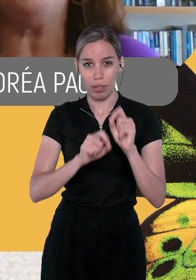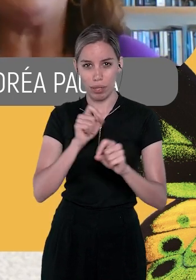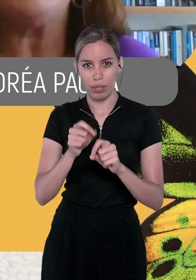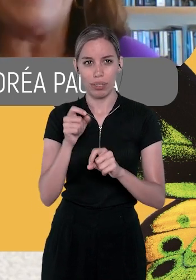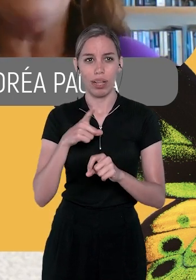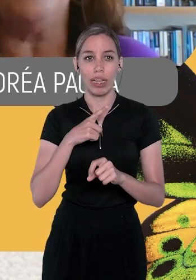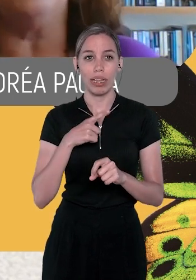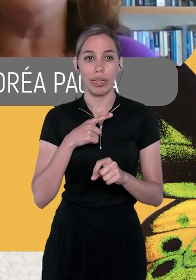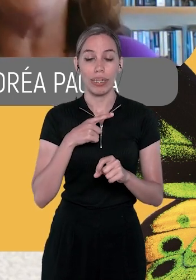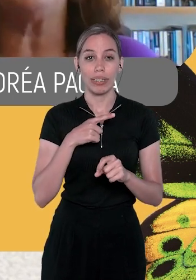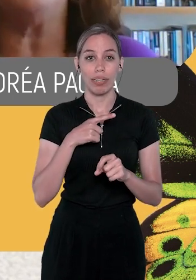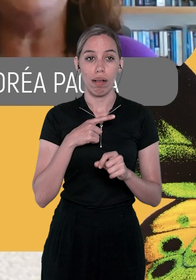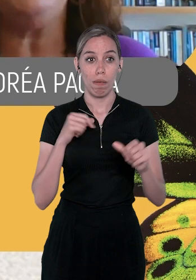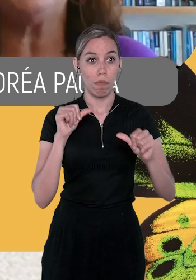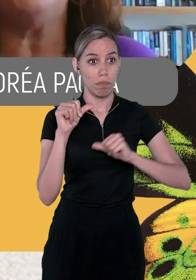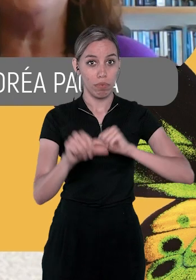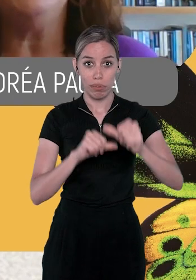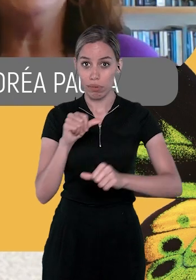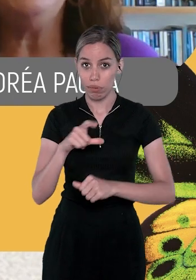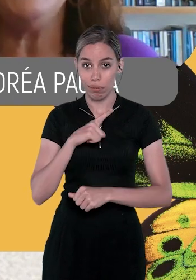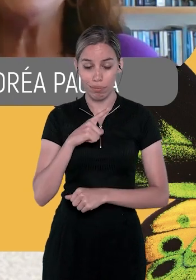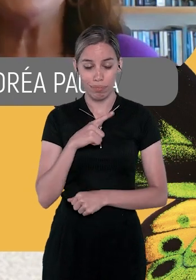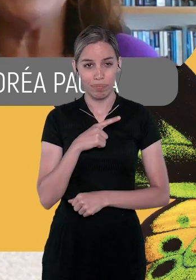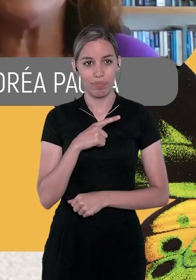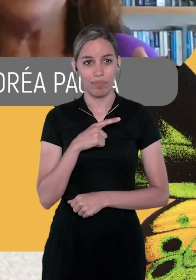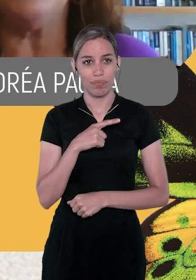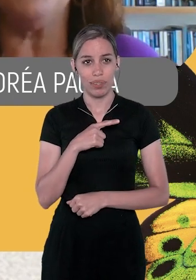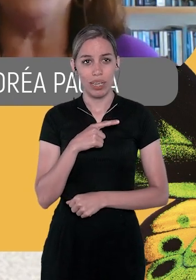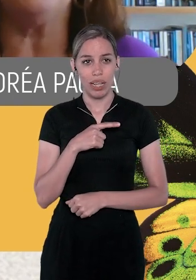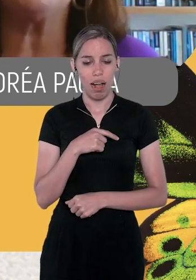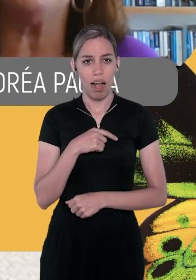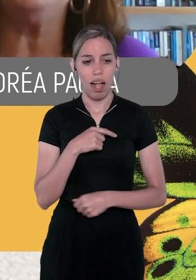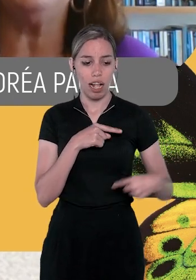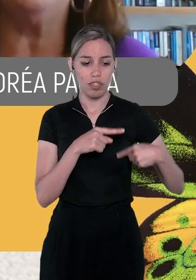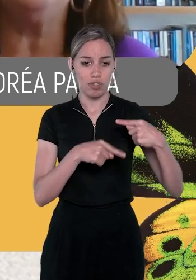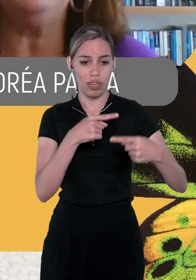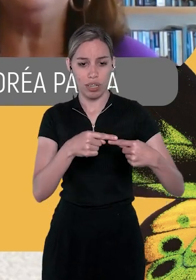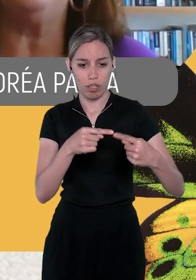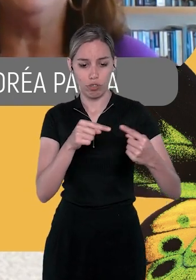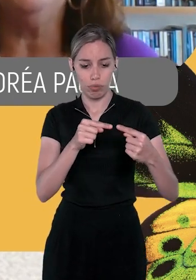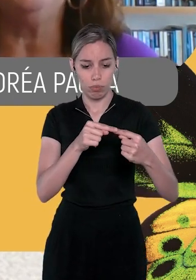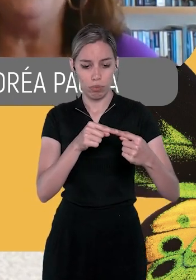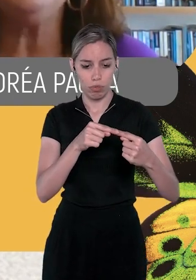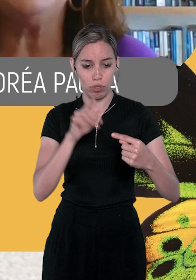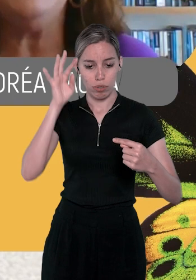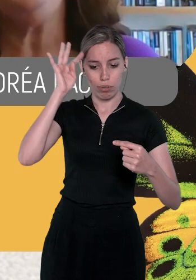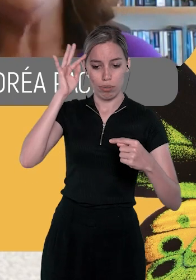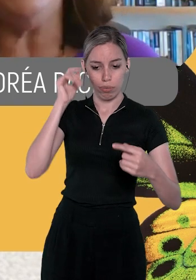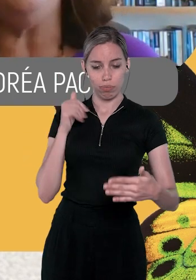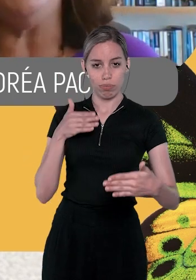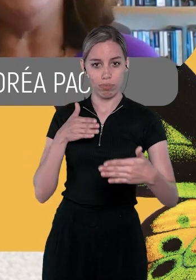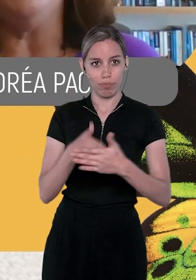que formatavam o universo político, e essa geração que ficou com um sonho interrompido volta